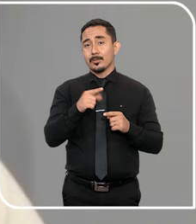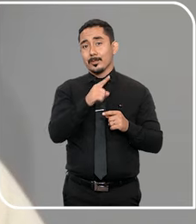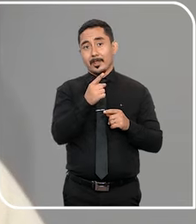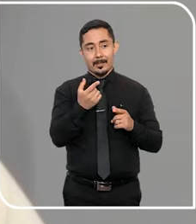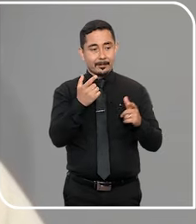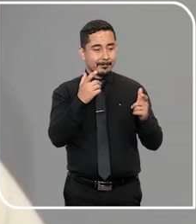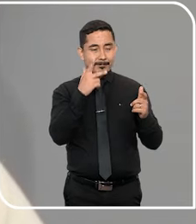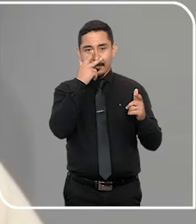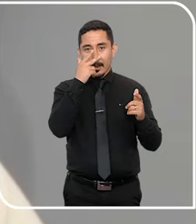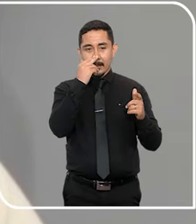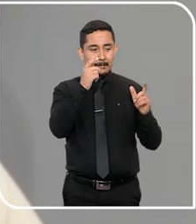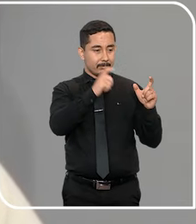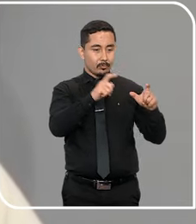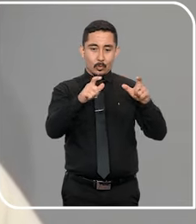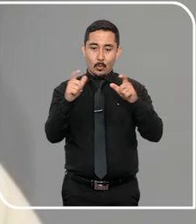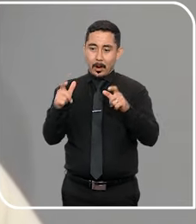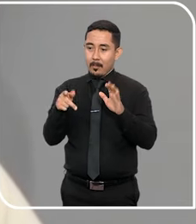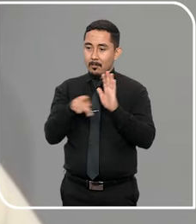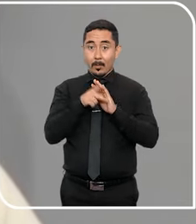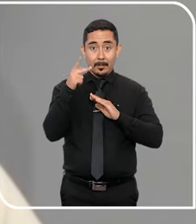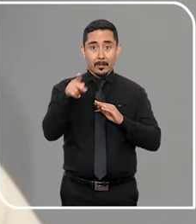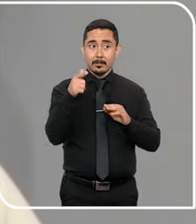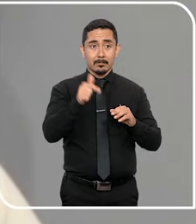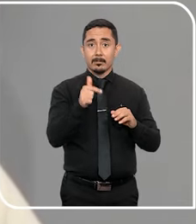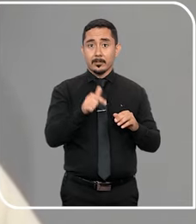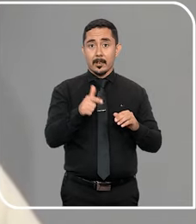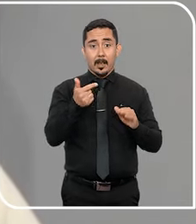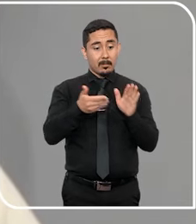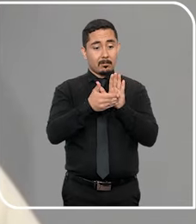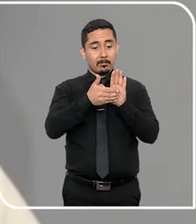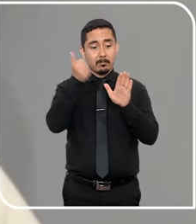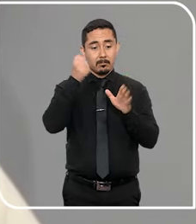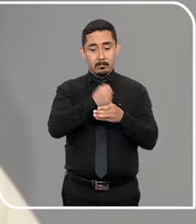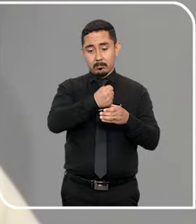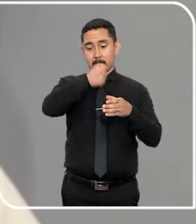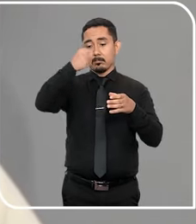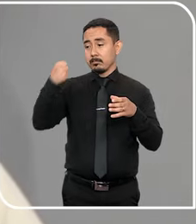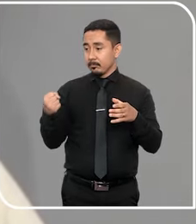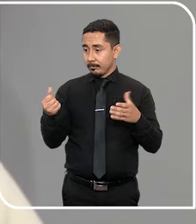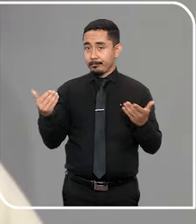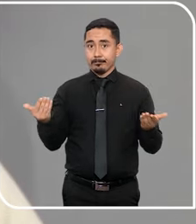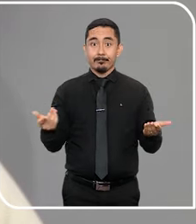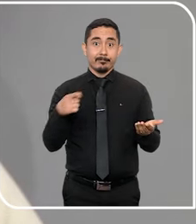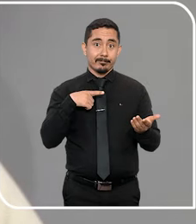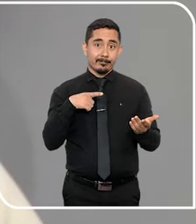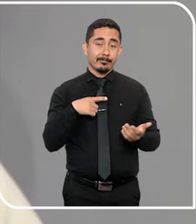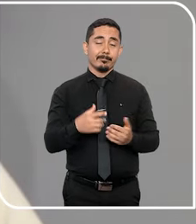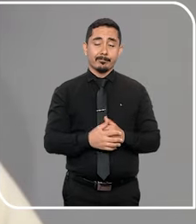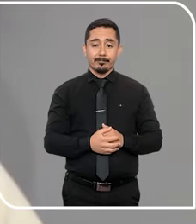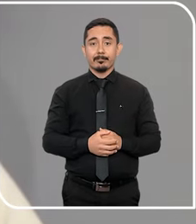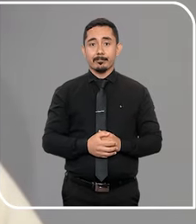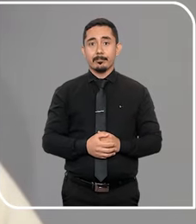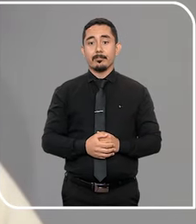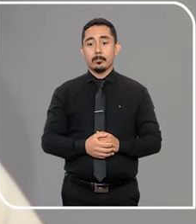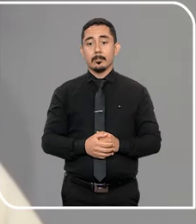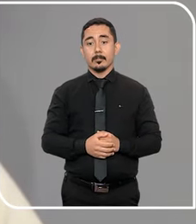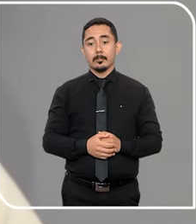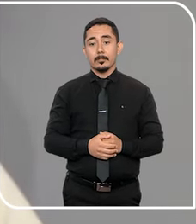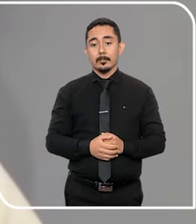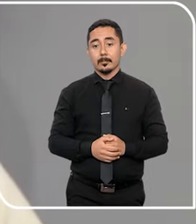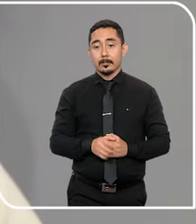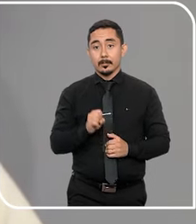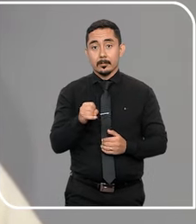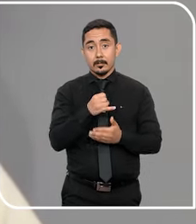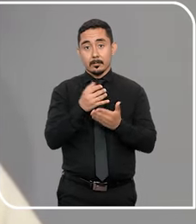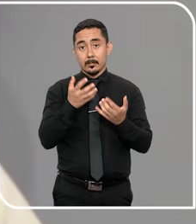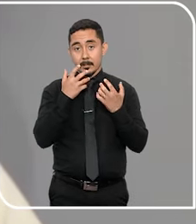existia espaço né para essas pessoas na sociedade elas eram excluídas né porque não tinham lugar para elas né